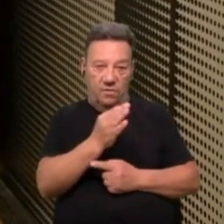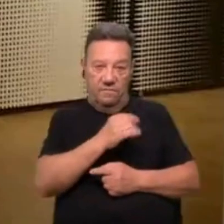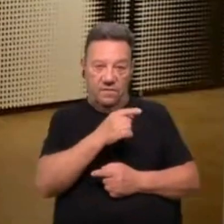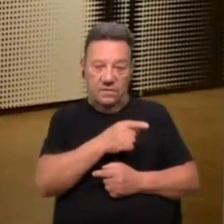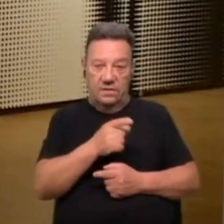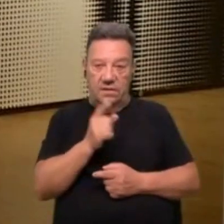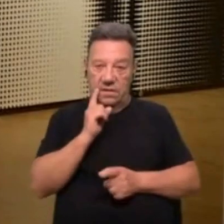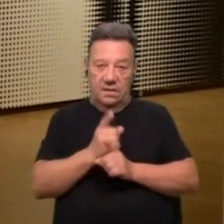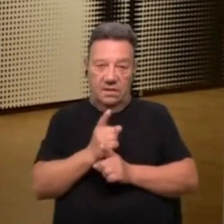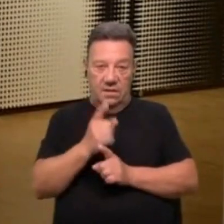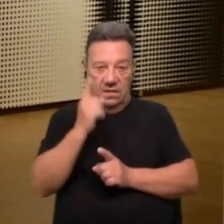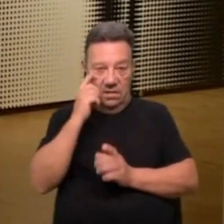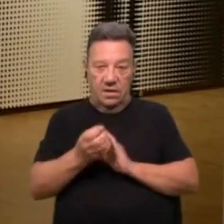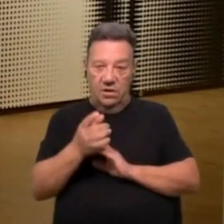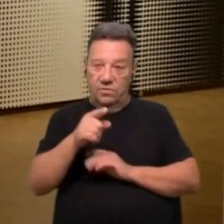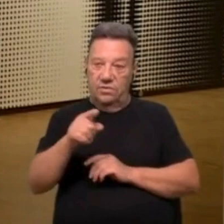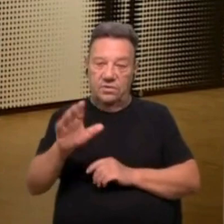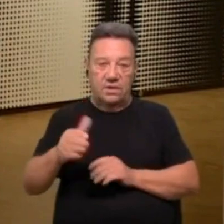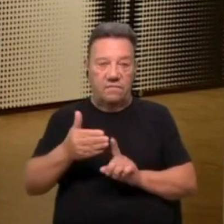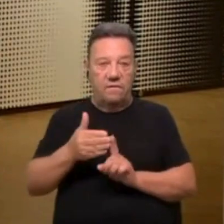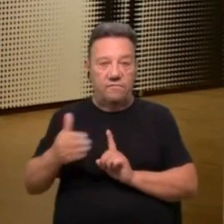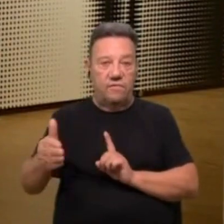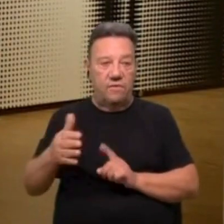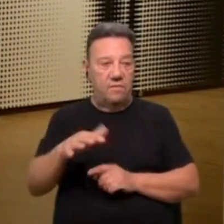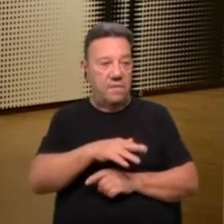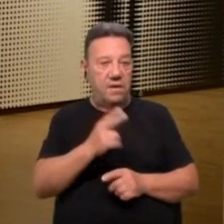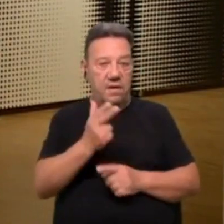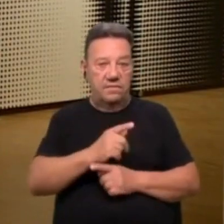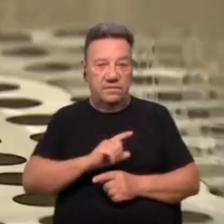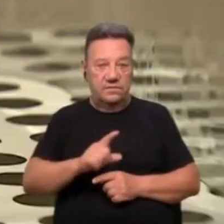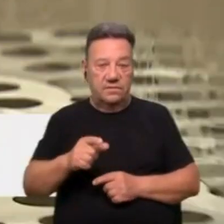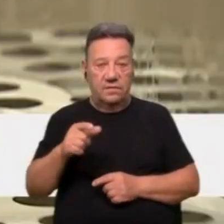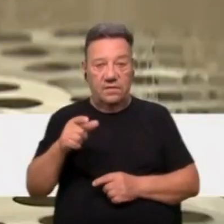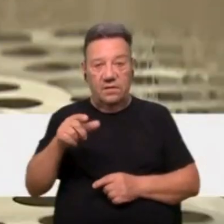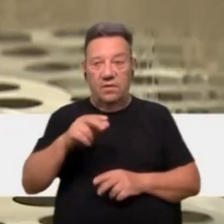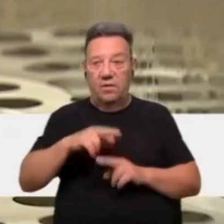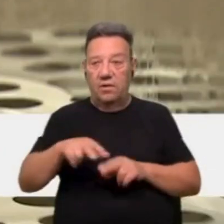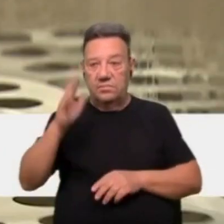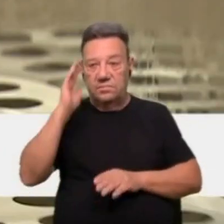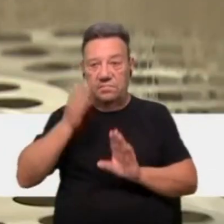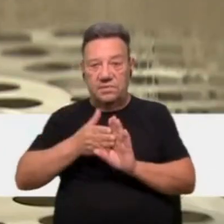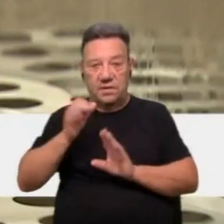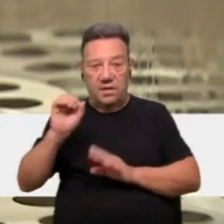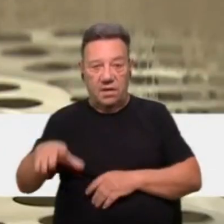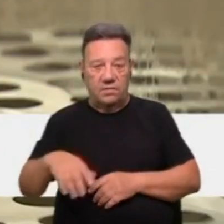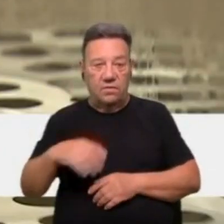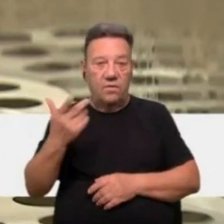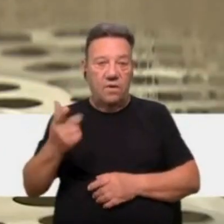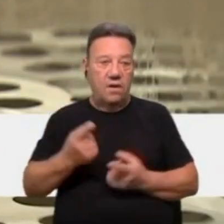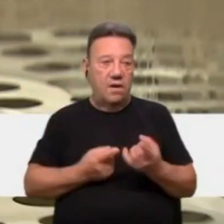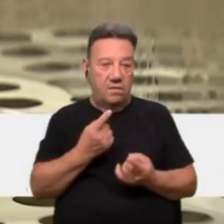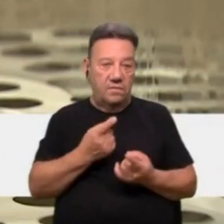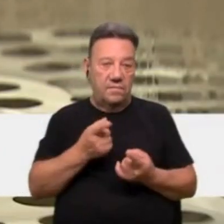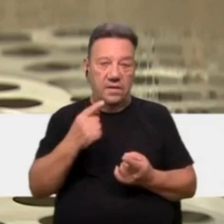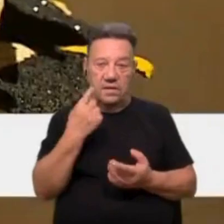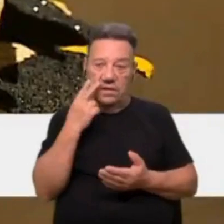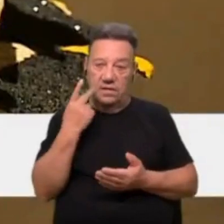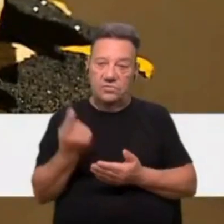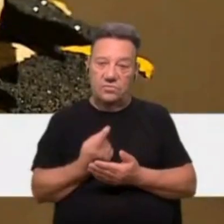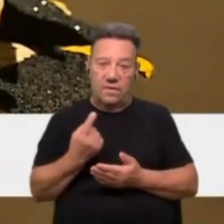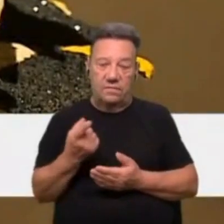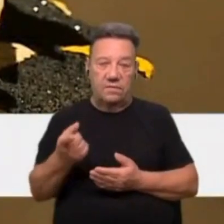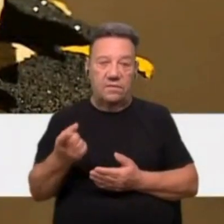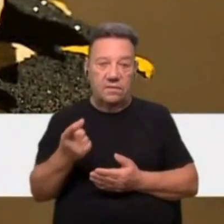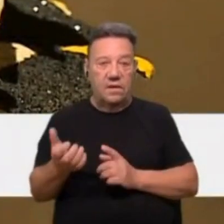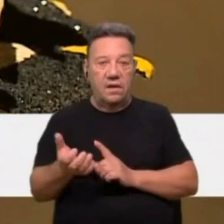francês, eram criadores que estavam fora do meio artístico, em hospitais psiquiátricos ou de alguma forma isolados e